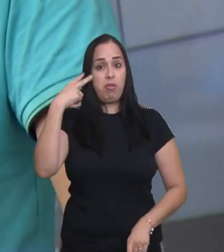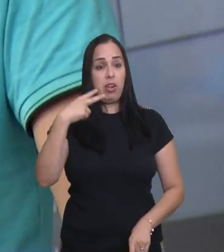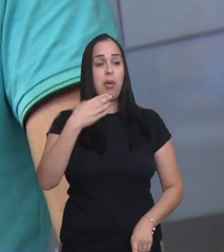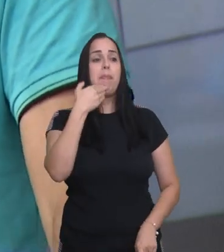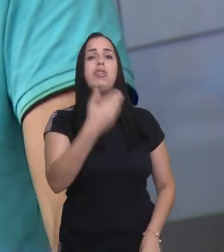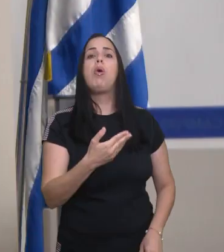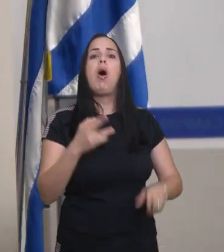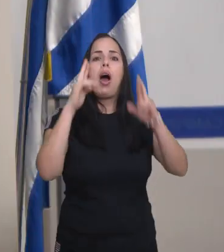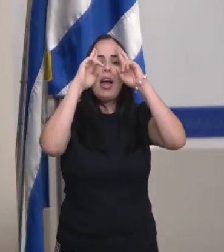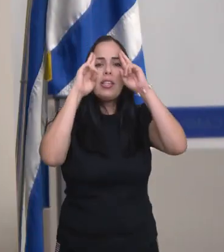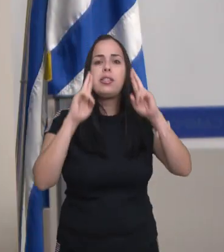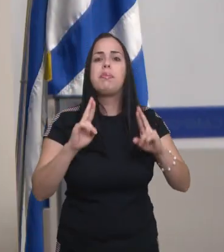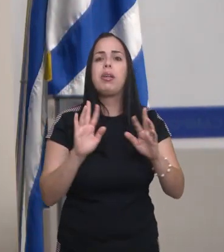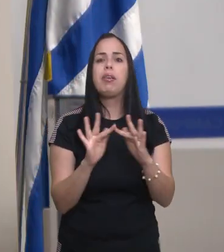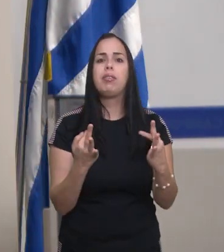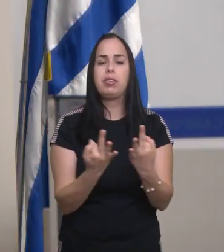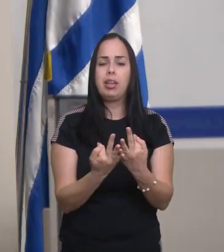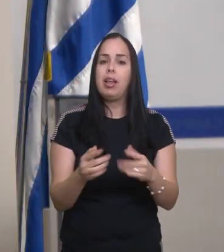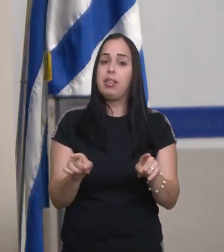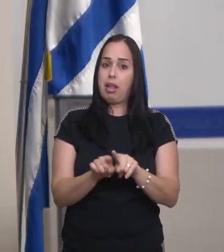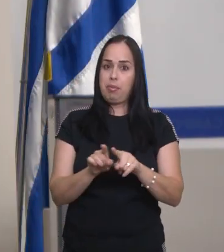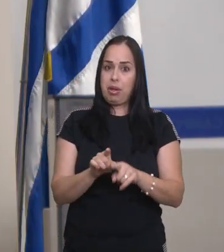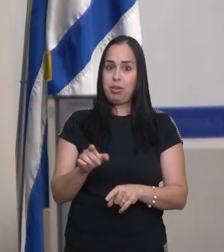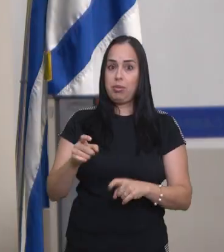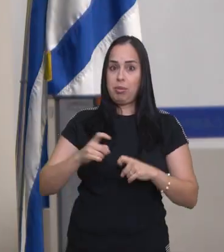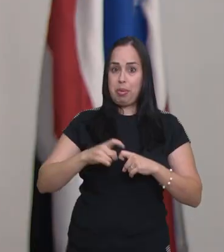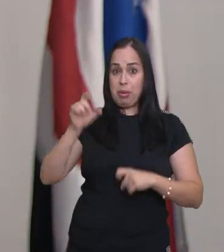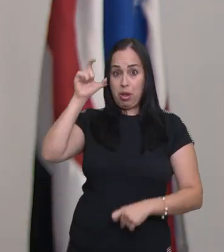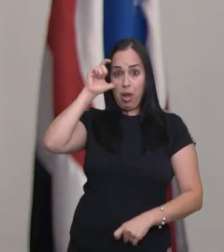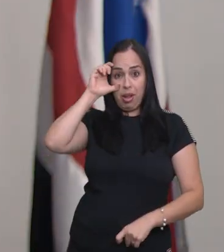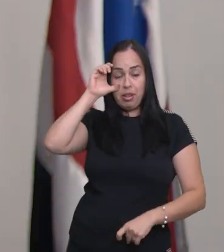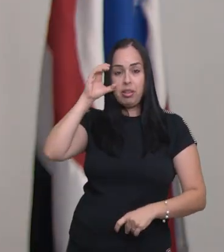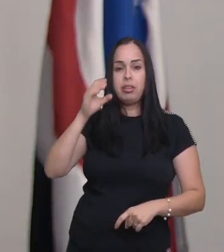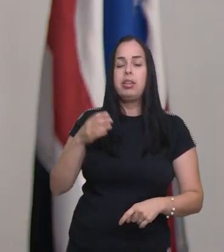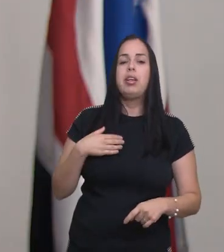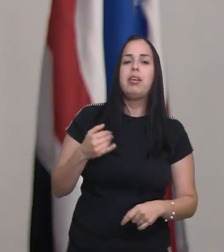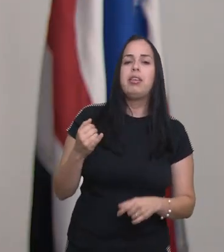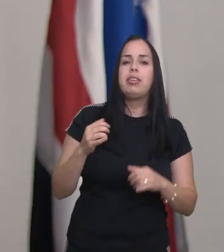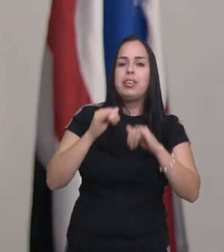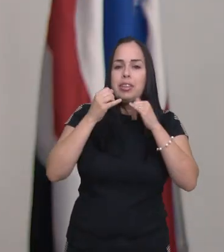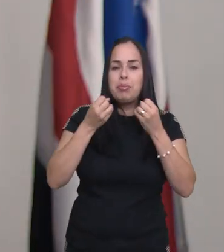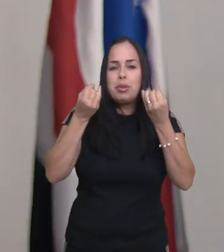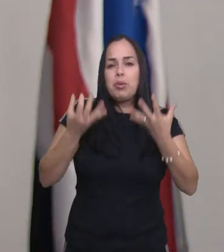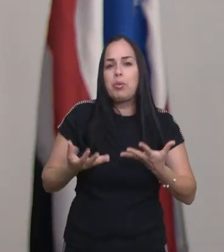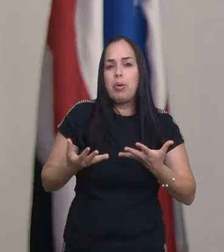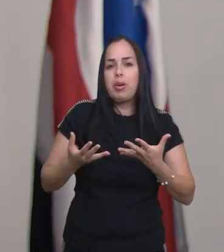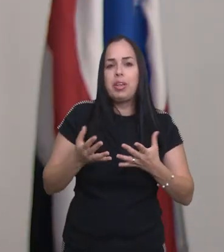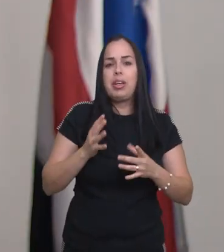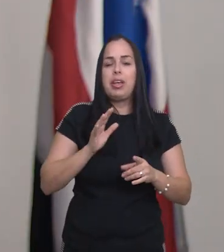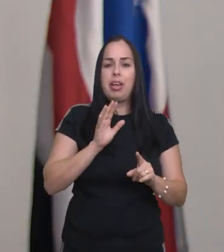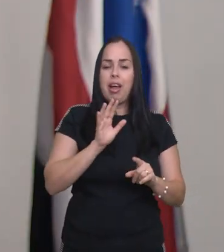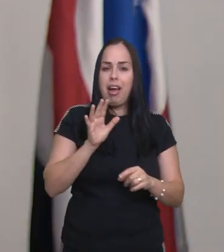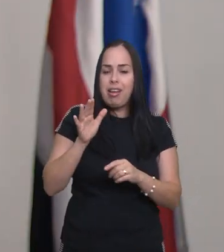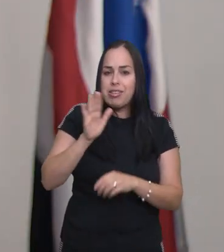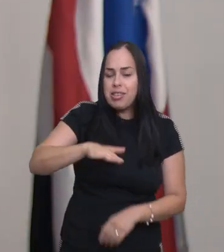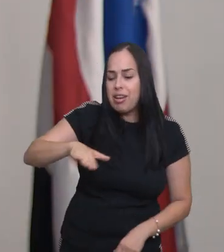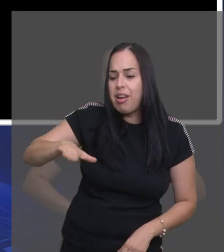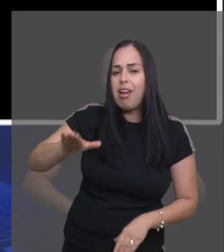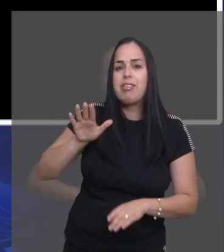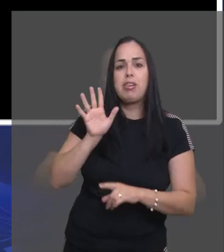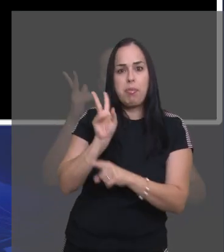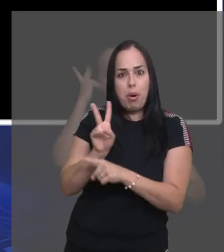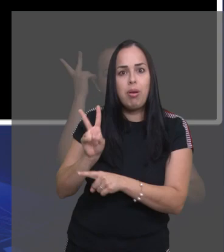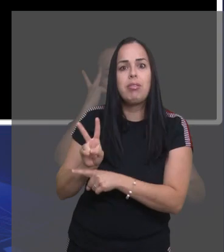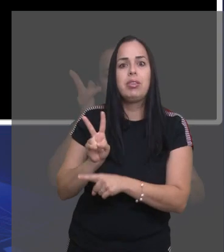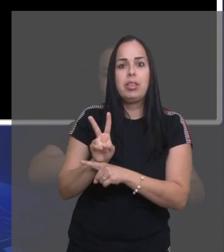respeito às famílias. Ainda sobre o tema, o vereador Dr. Elton comentou sobre a importância da proteção das crianças e adolescentes